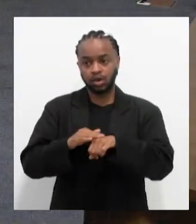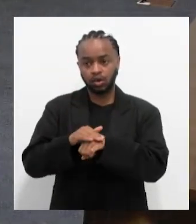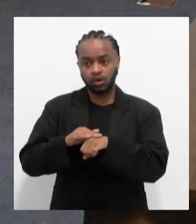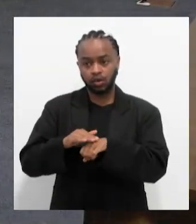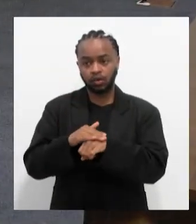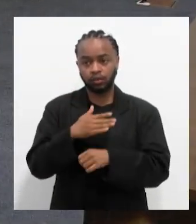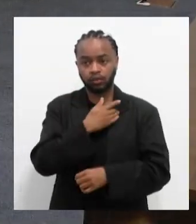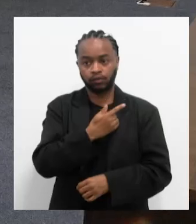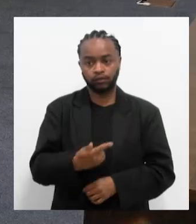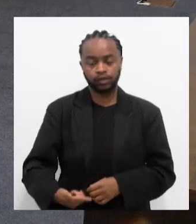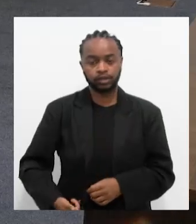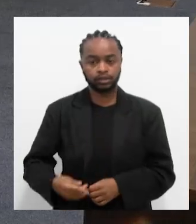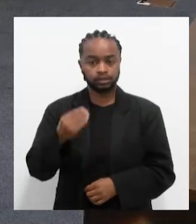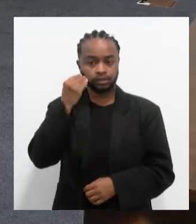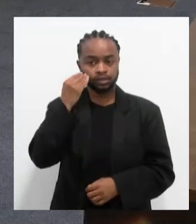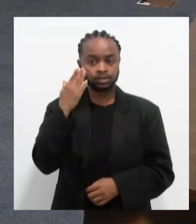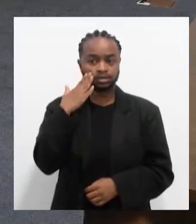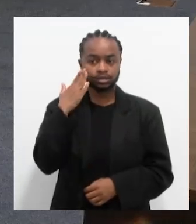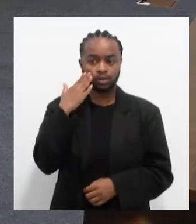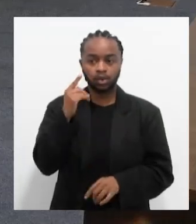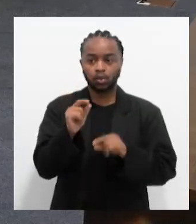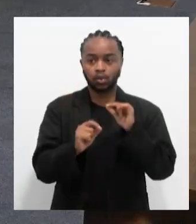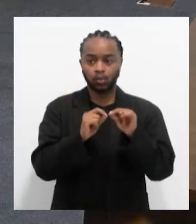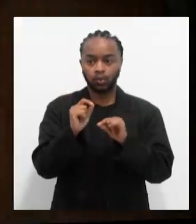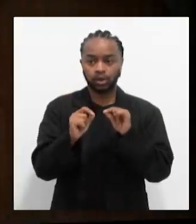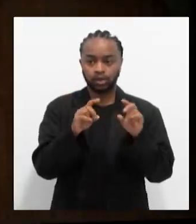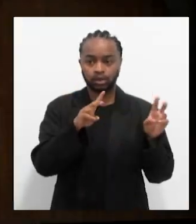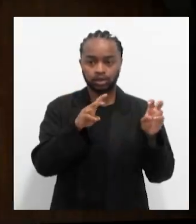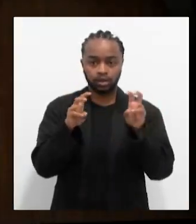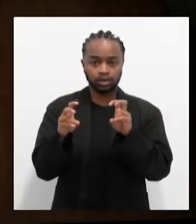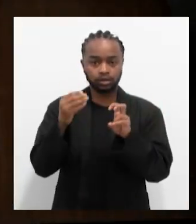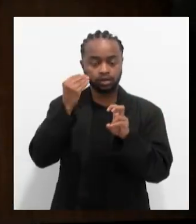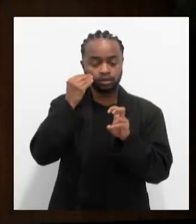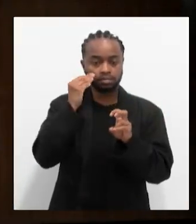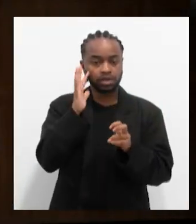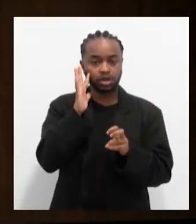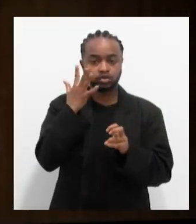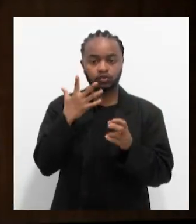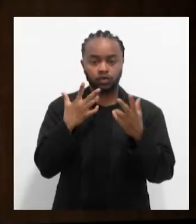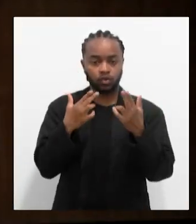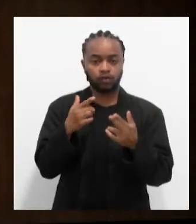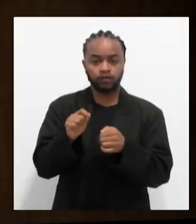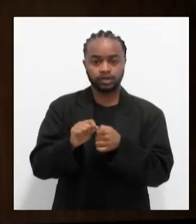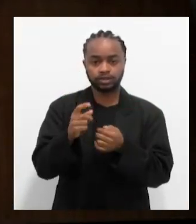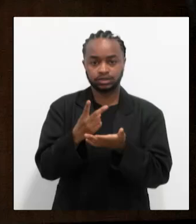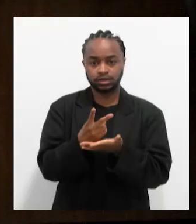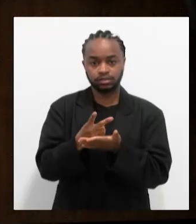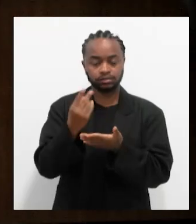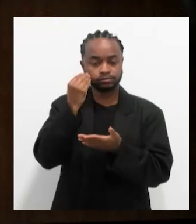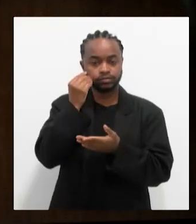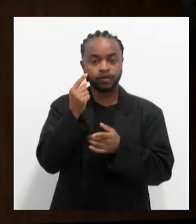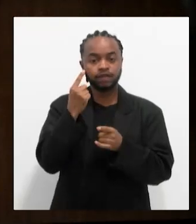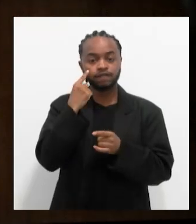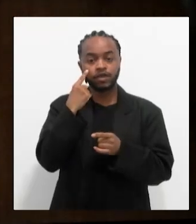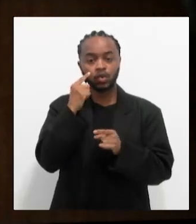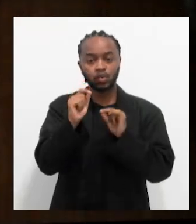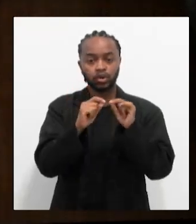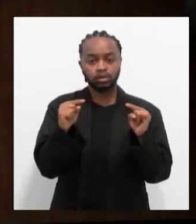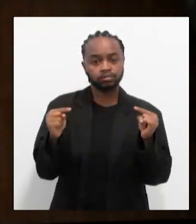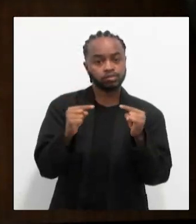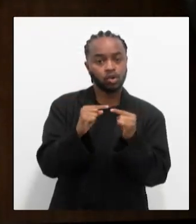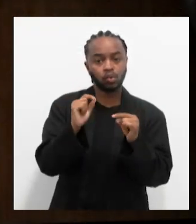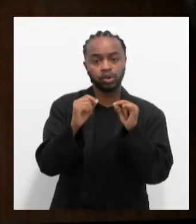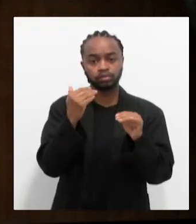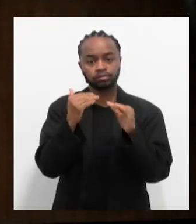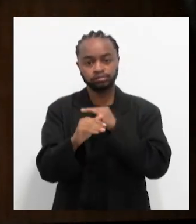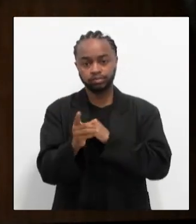com o governo para saber quais são as situações, para fazer o que a gente faz sempre, ver os pontos em comum, os pontos em divergência,